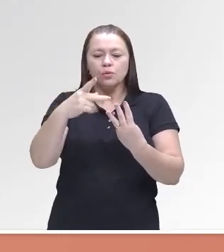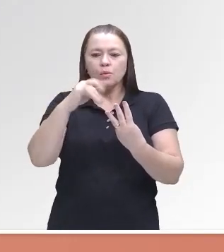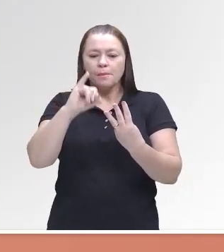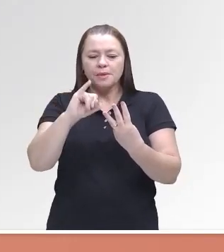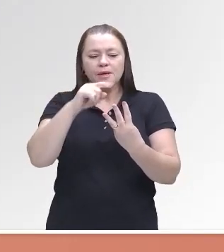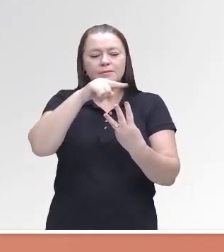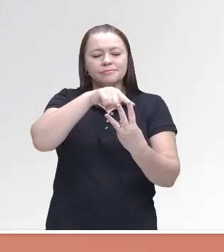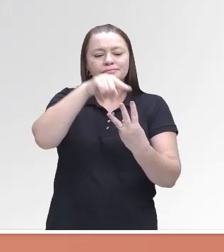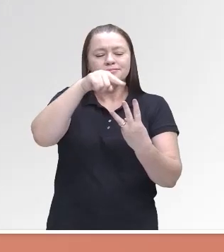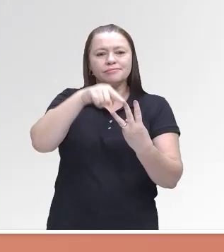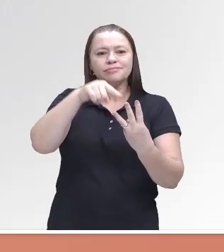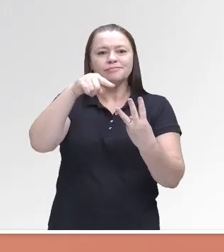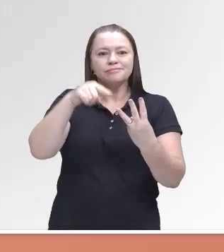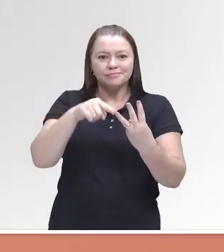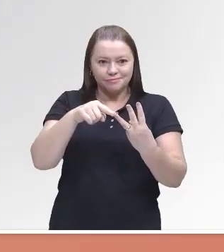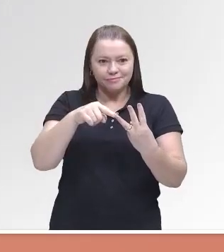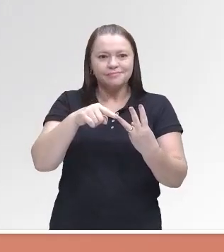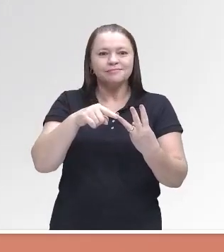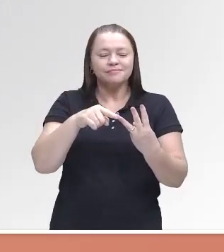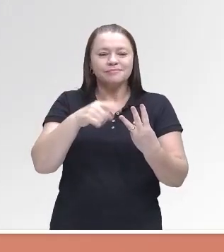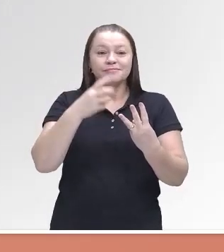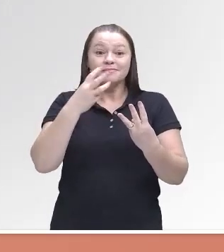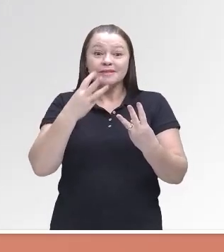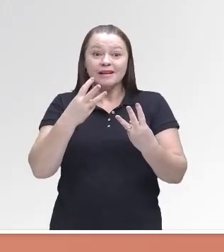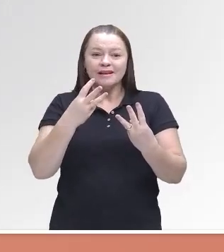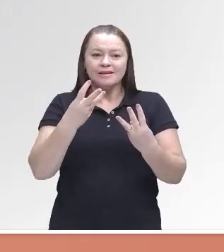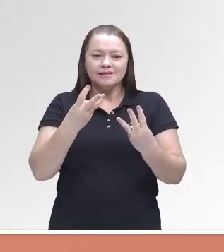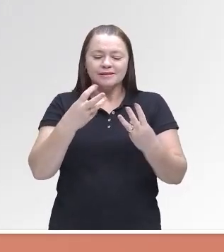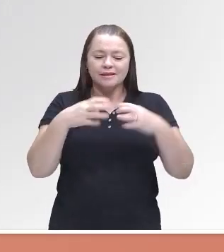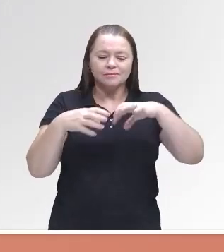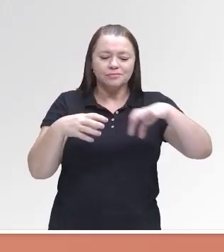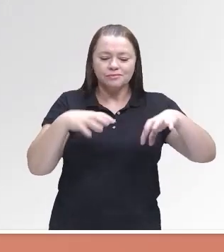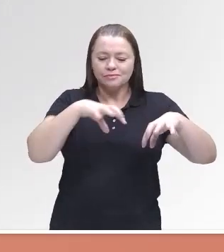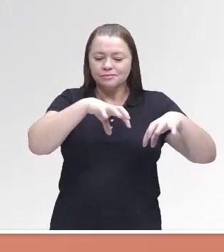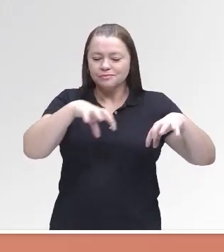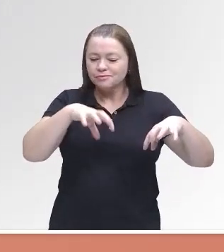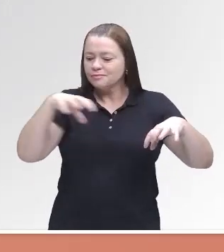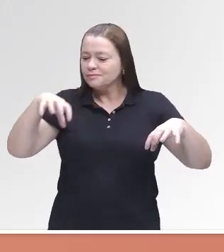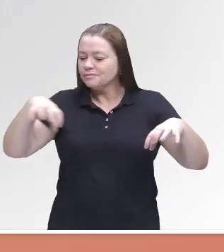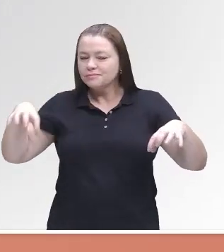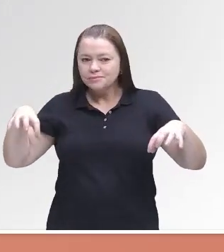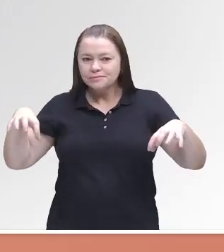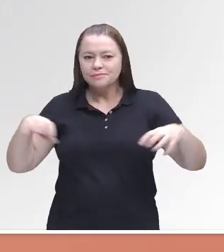Tucupi. Quantas vezes eu bati? 3 vezes. Vai ficar como?